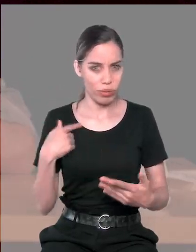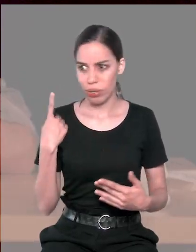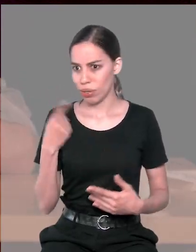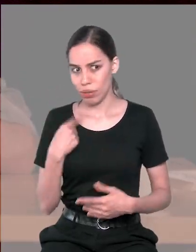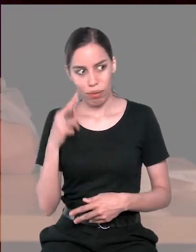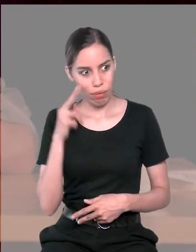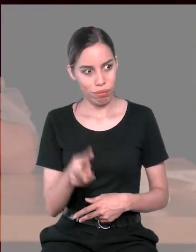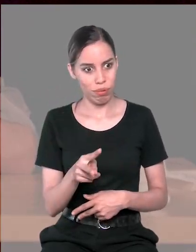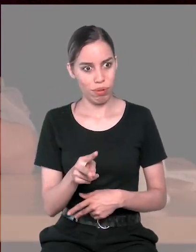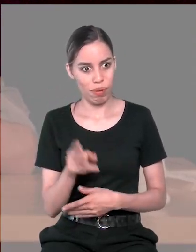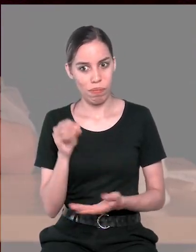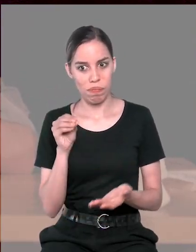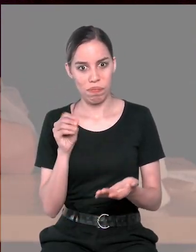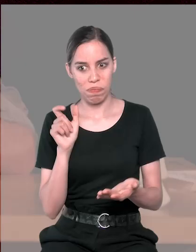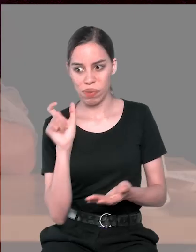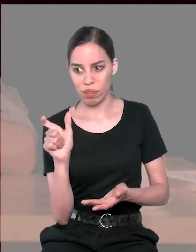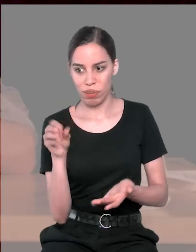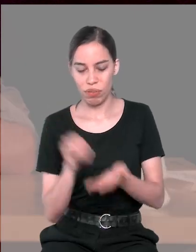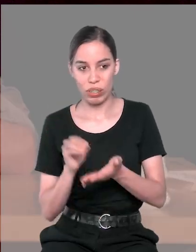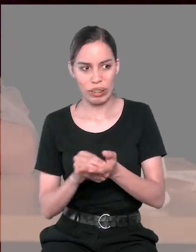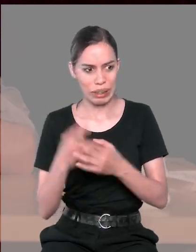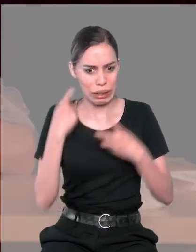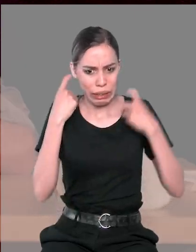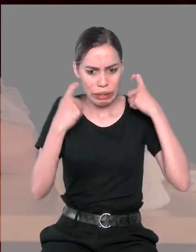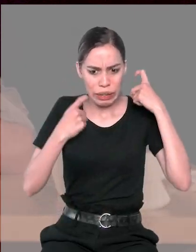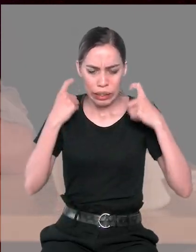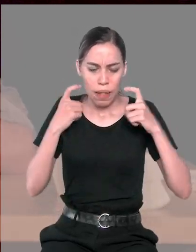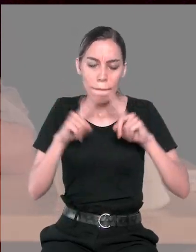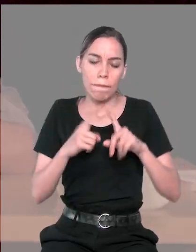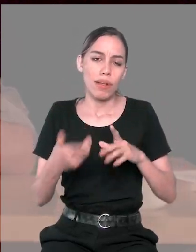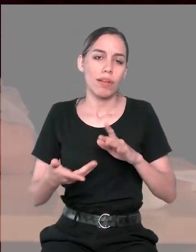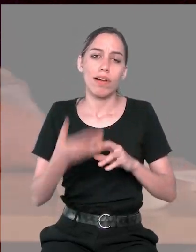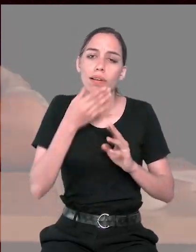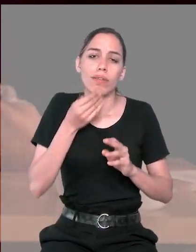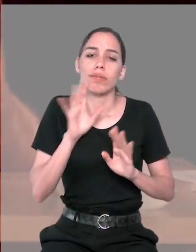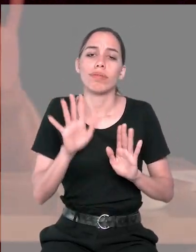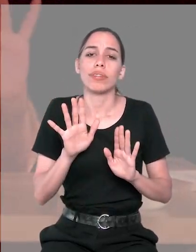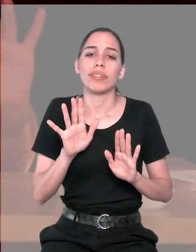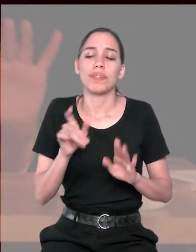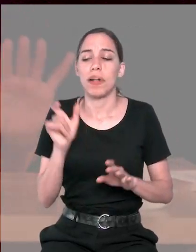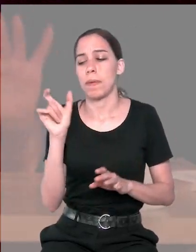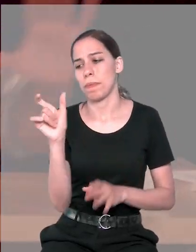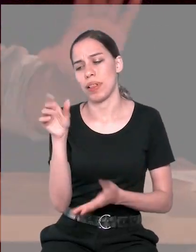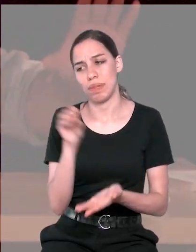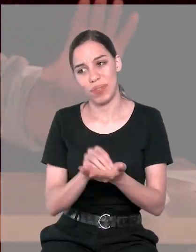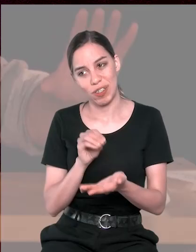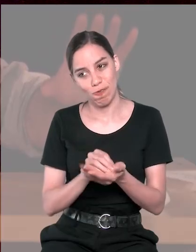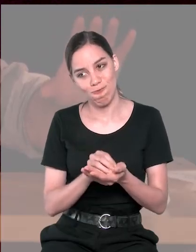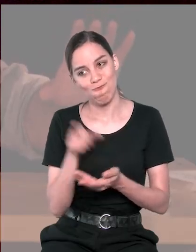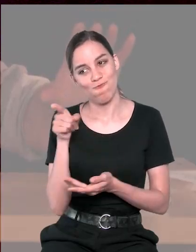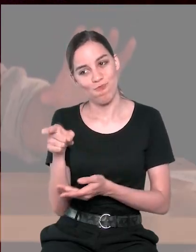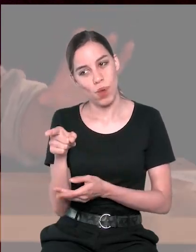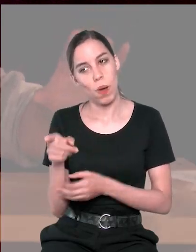desesperados hoje, eu vejo. É uma coisa que angustia demais, né? E ele falava, cara, quando a palavra falta, era ali que alguma coisa como a poesia